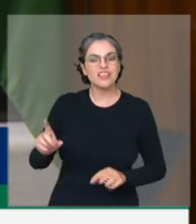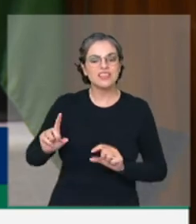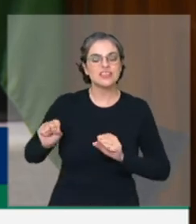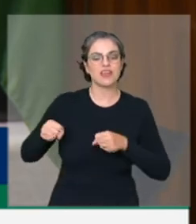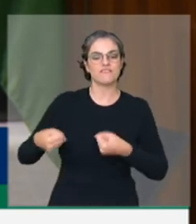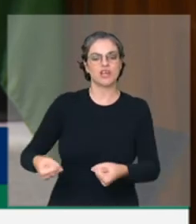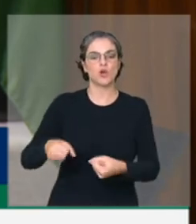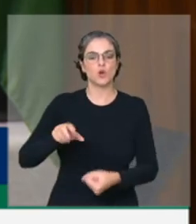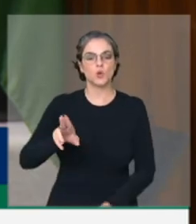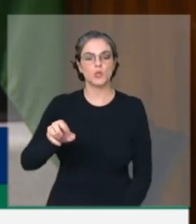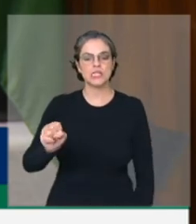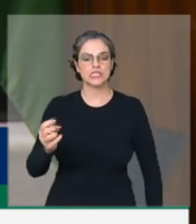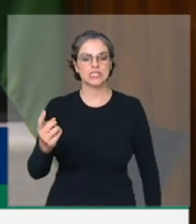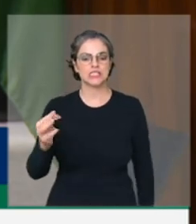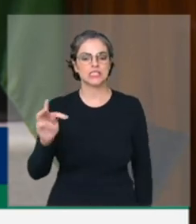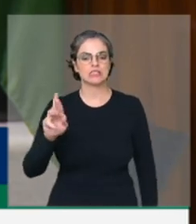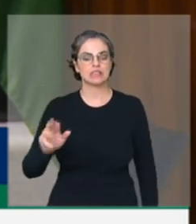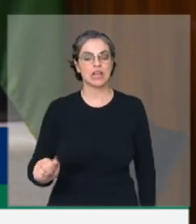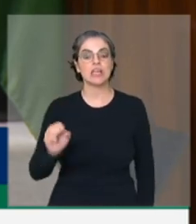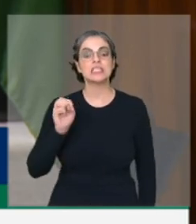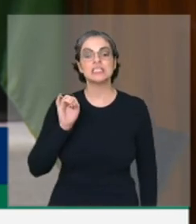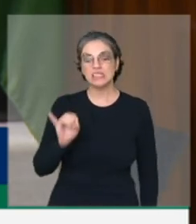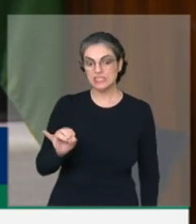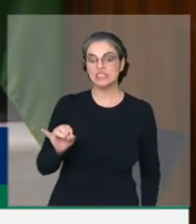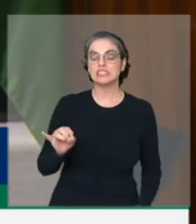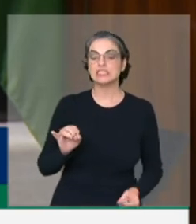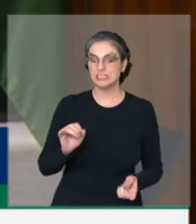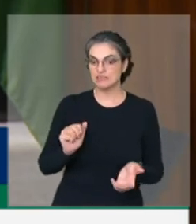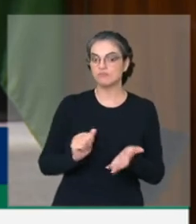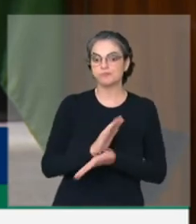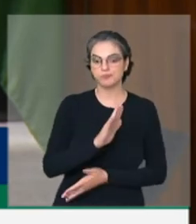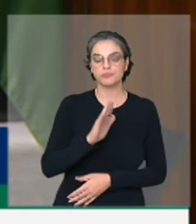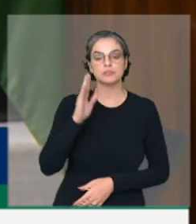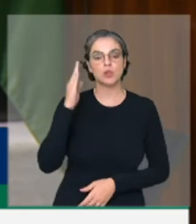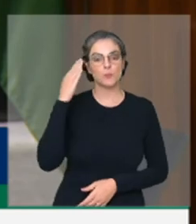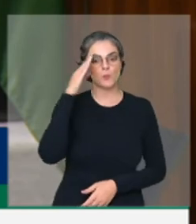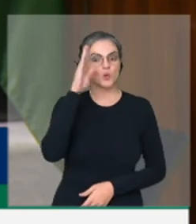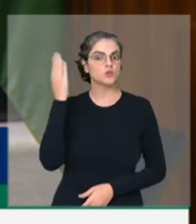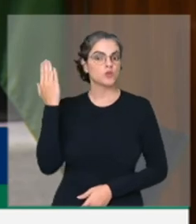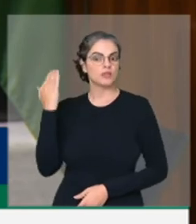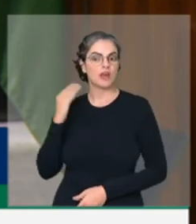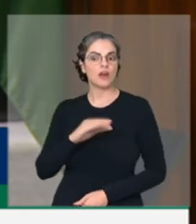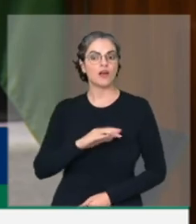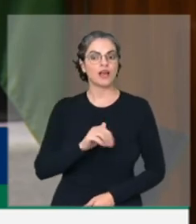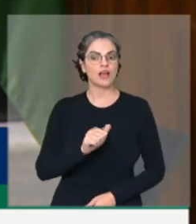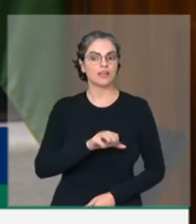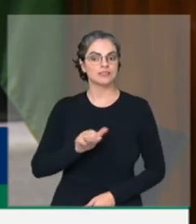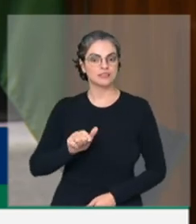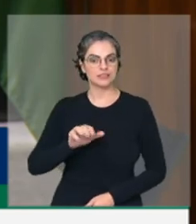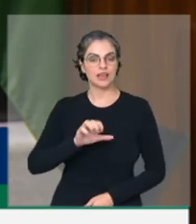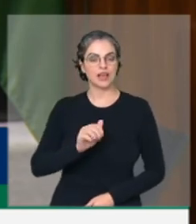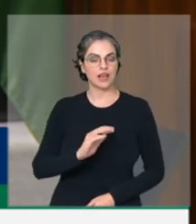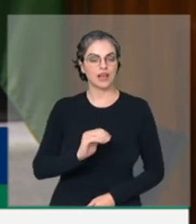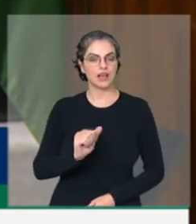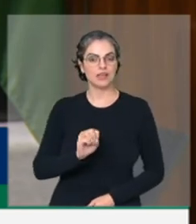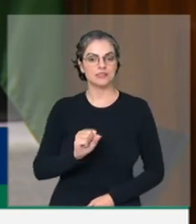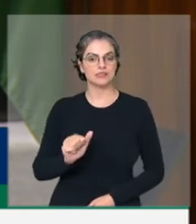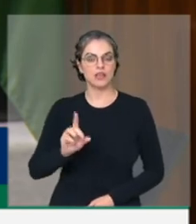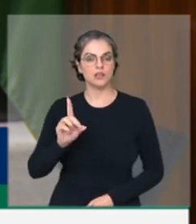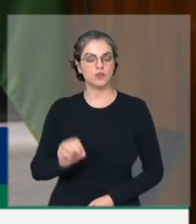caçado Bolsonaro, não estaríamos vivendo o episódio mais triste da história contemporânea